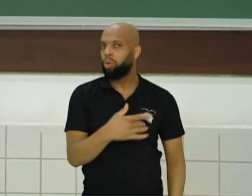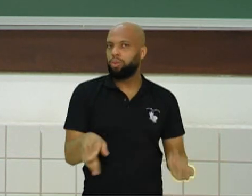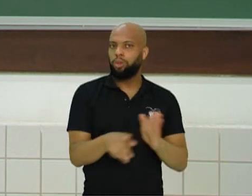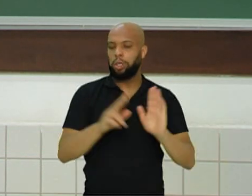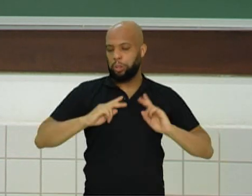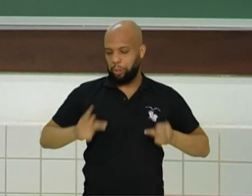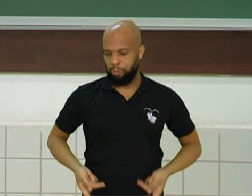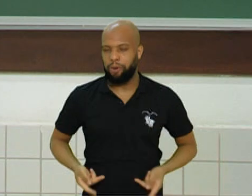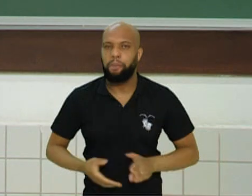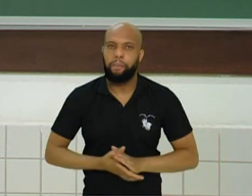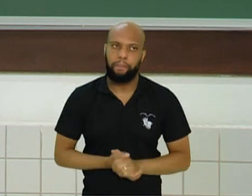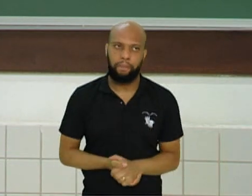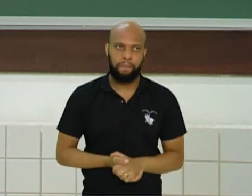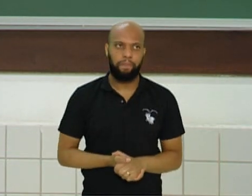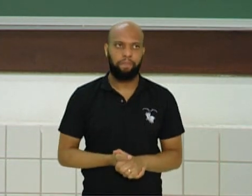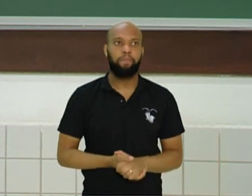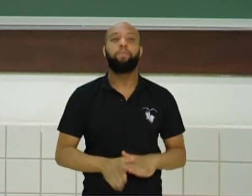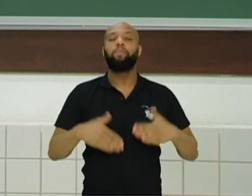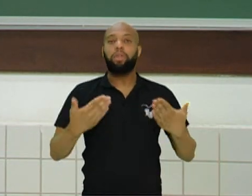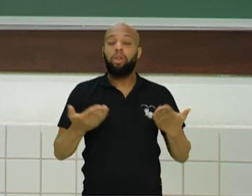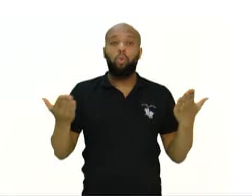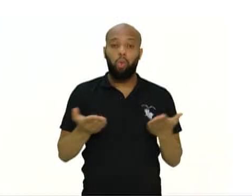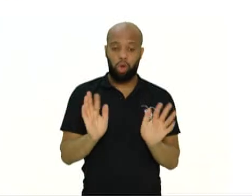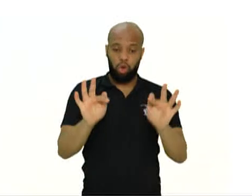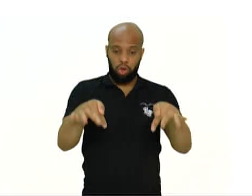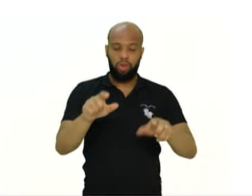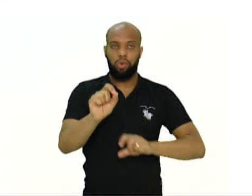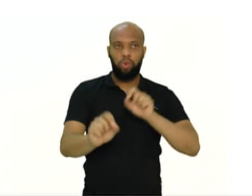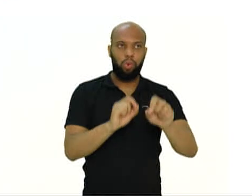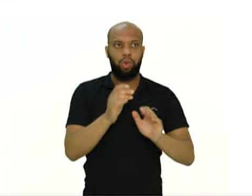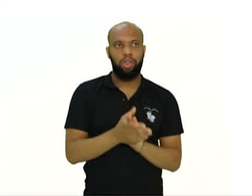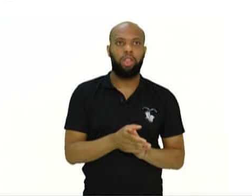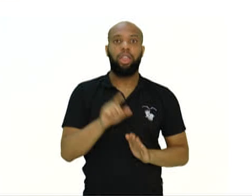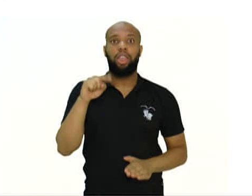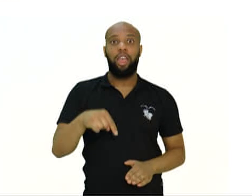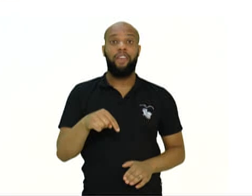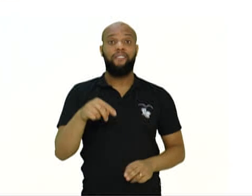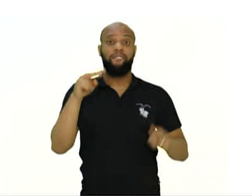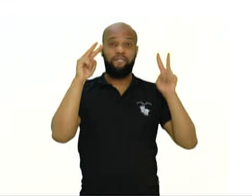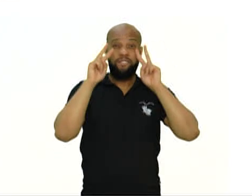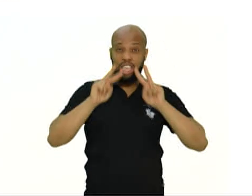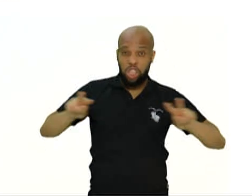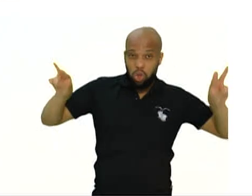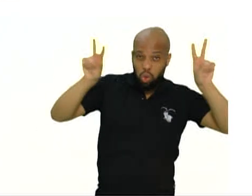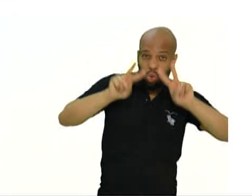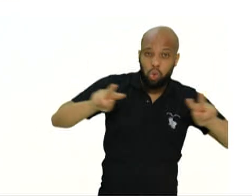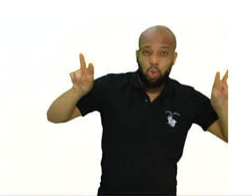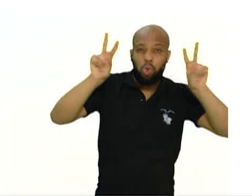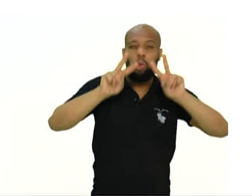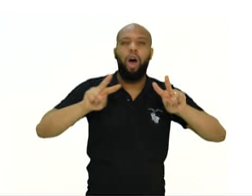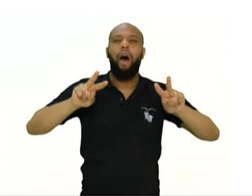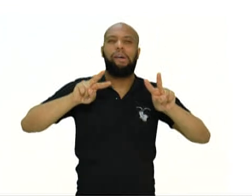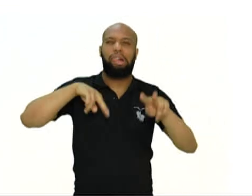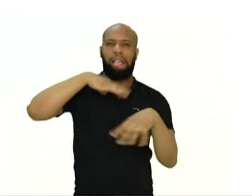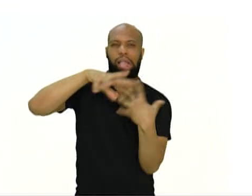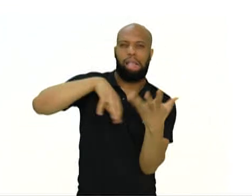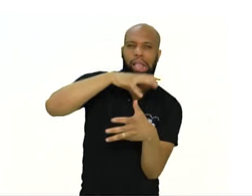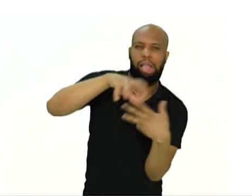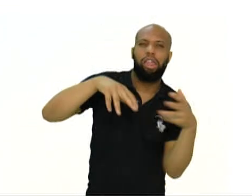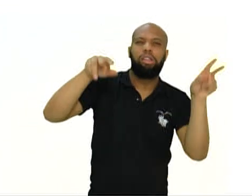humano. E, né, agora, para finalizar, vamos falar ali da poluição visual. Essa